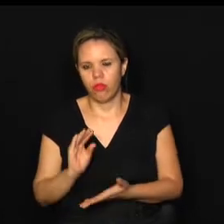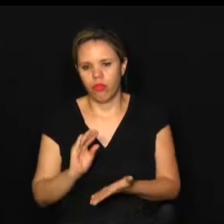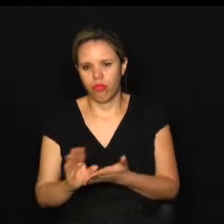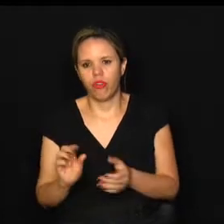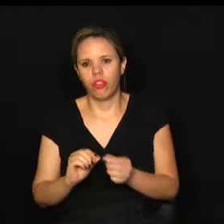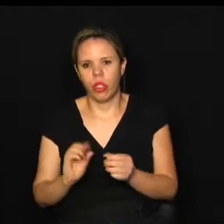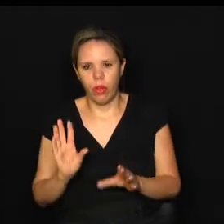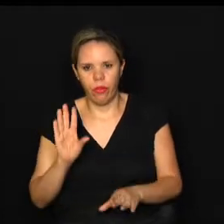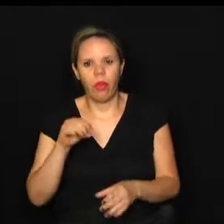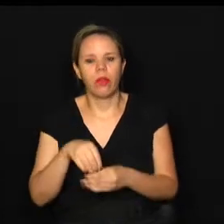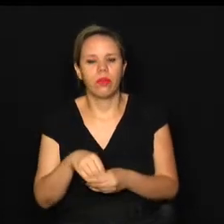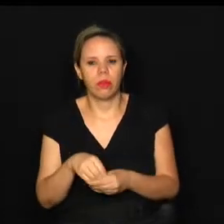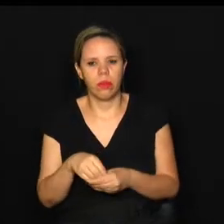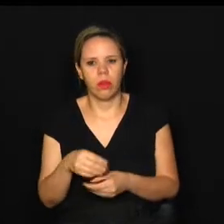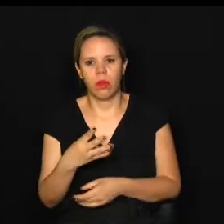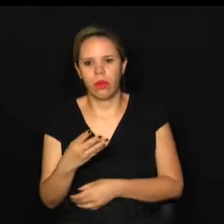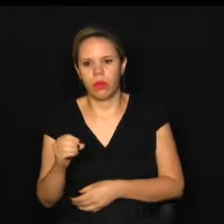empenhado,